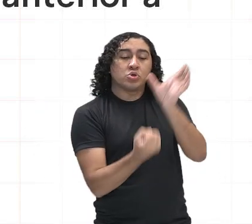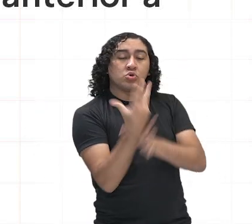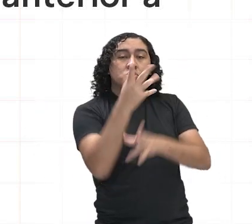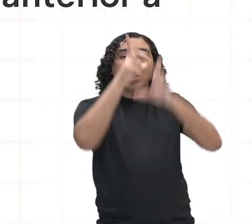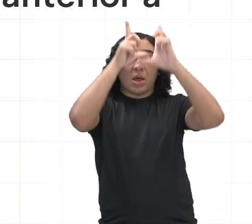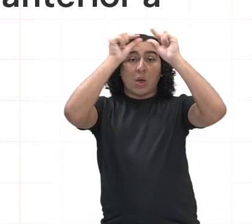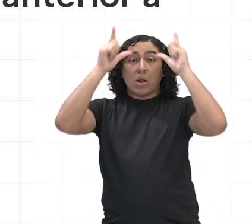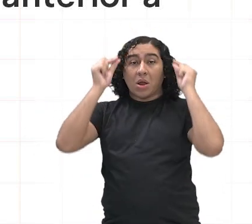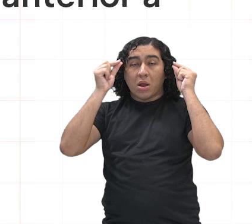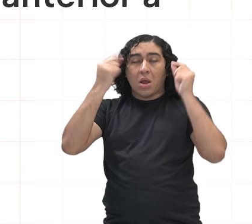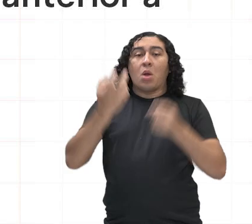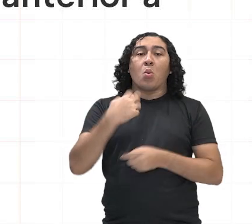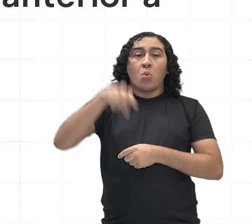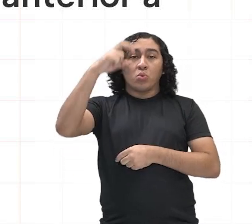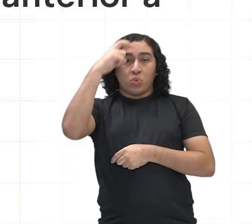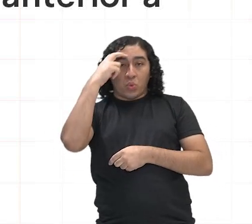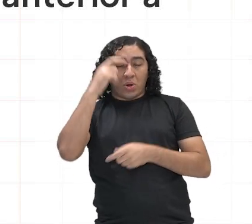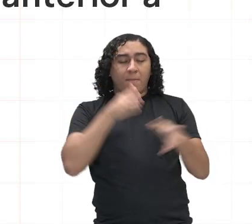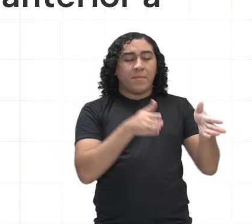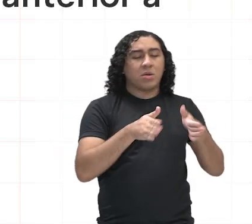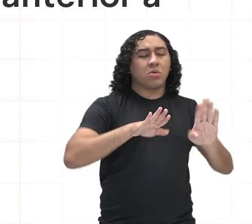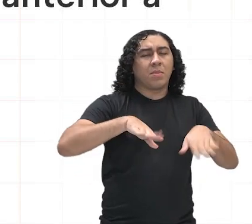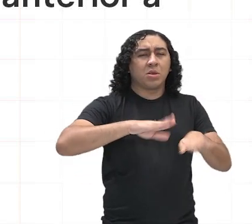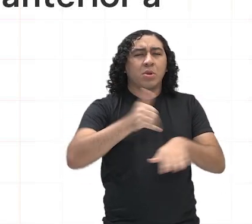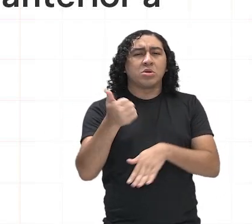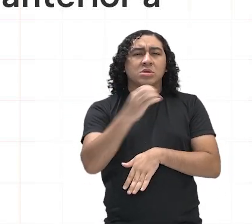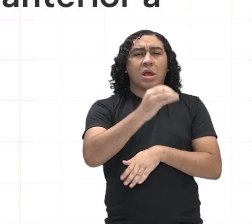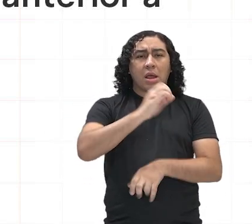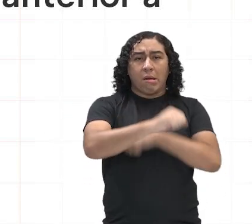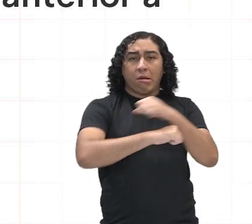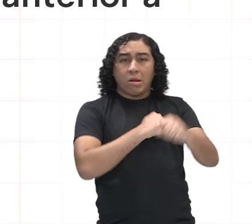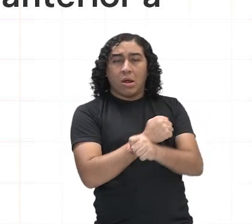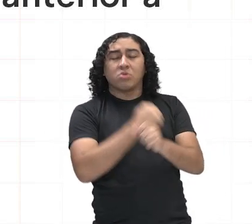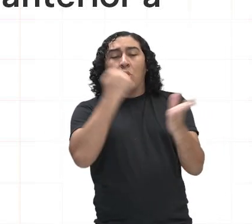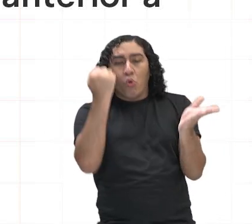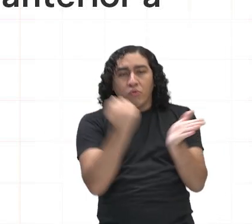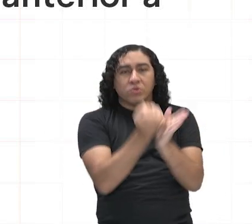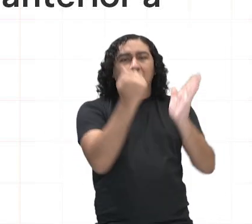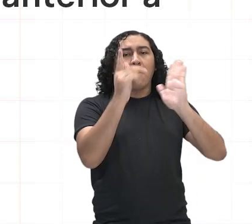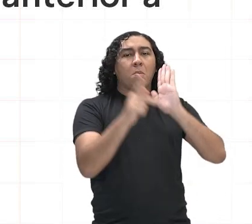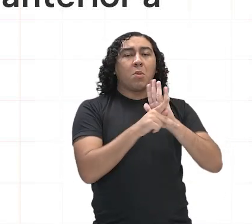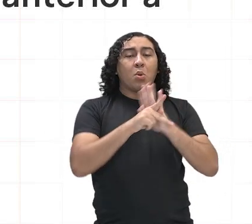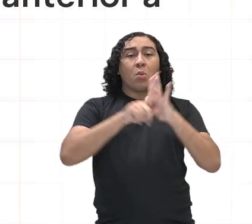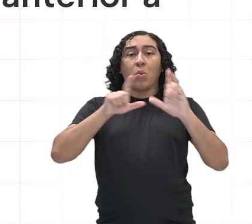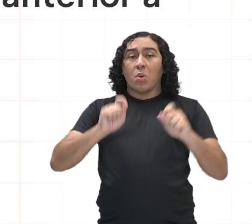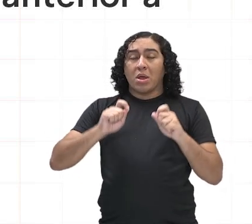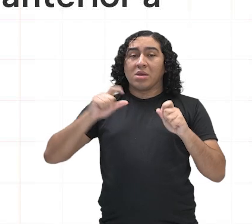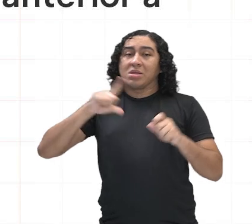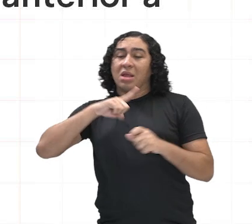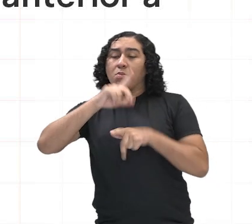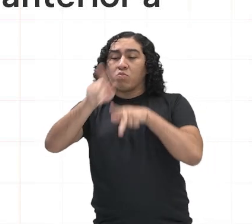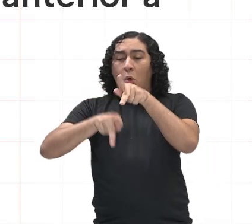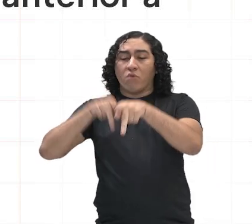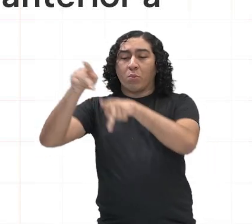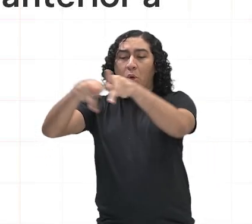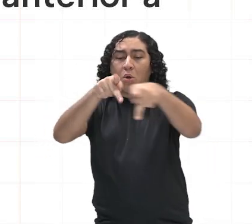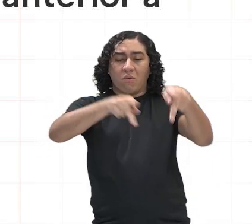grega, num período de quase 100 anos, marcando essencialmente as invasões de diversos